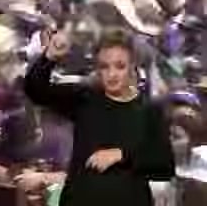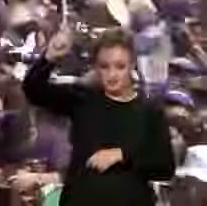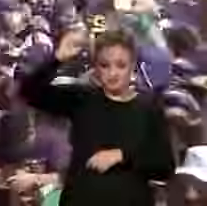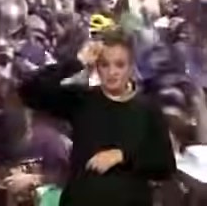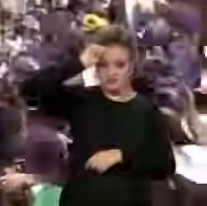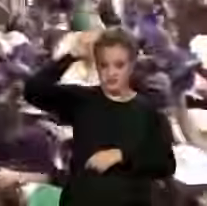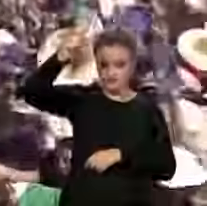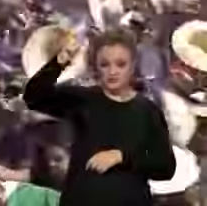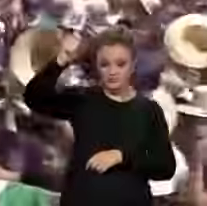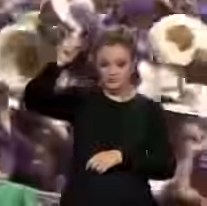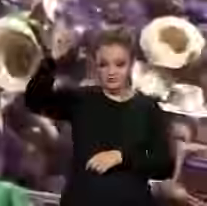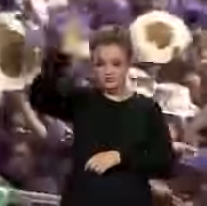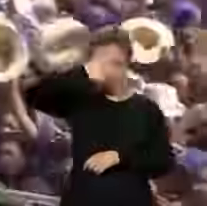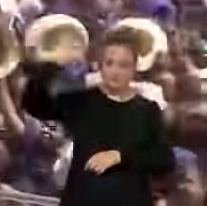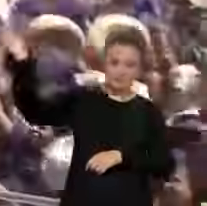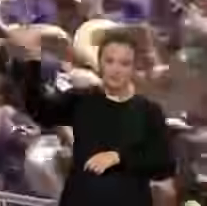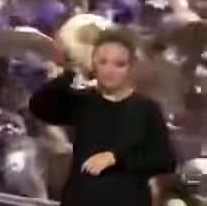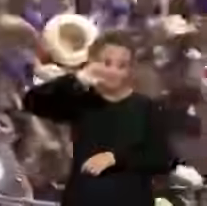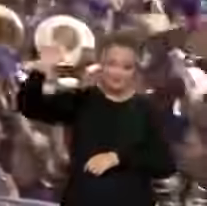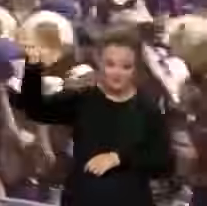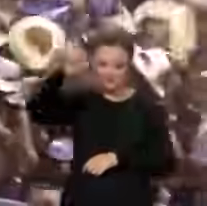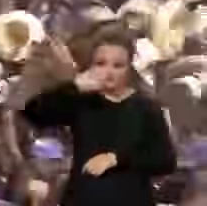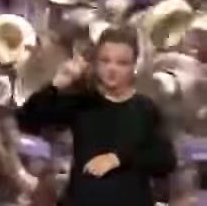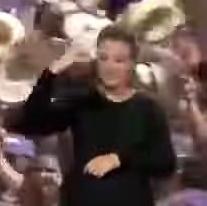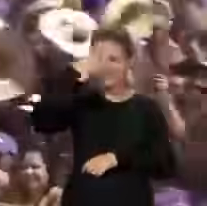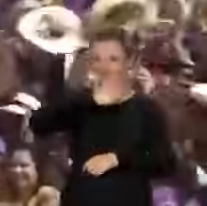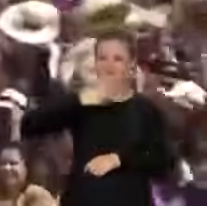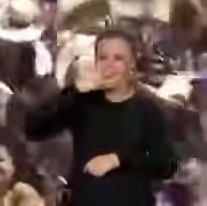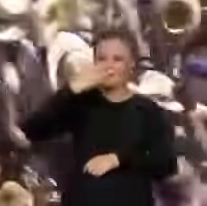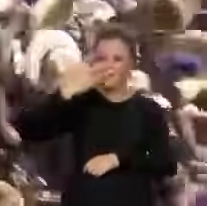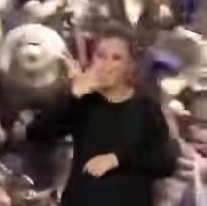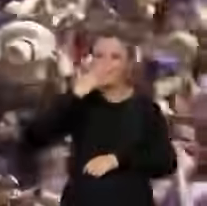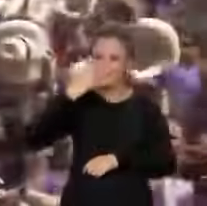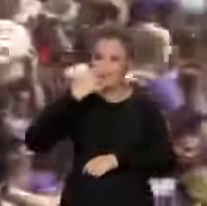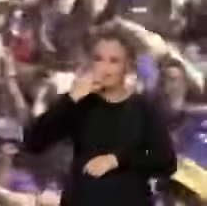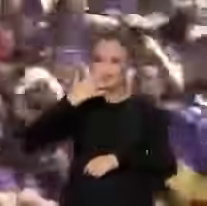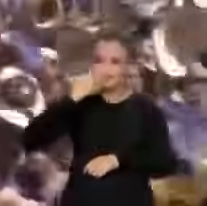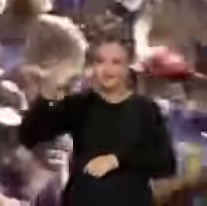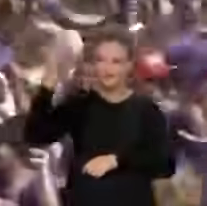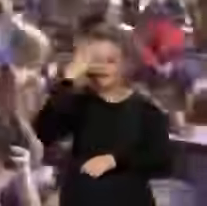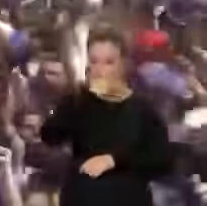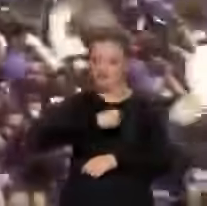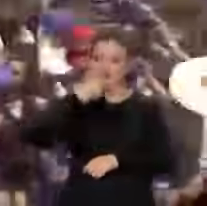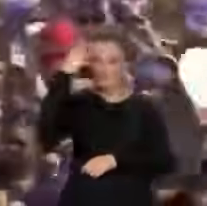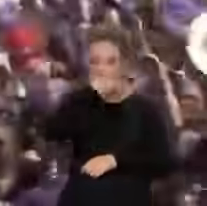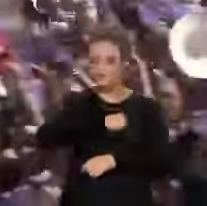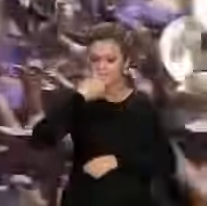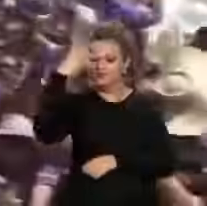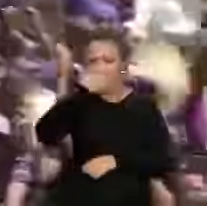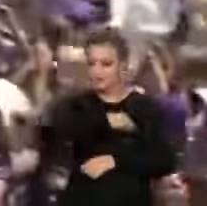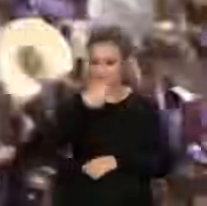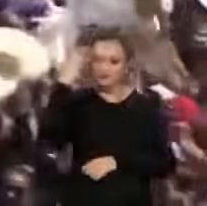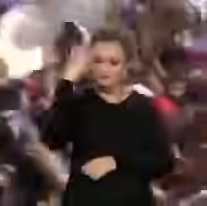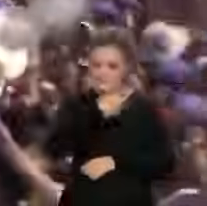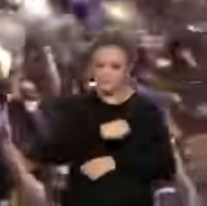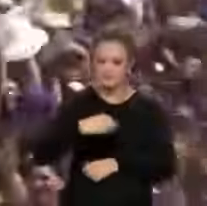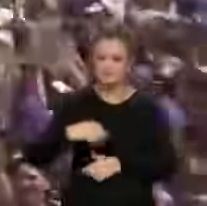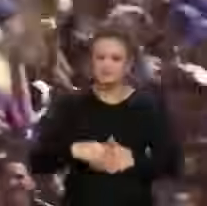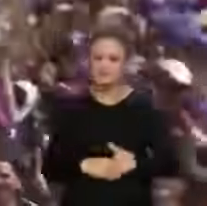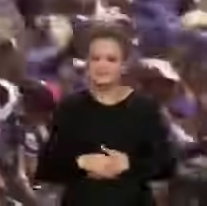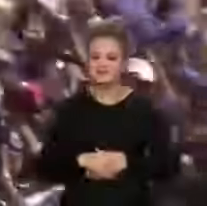o chapéus a cor desse chapéu Tá lindo tá lindo tá lindo tá